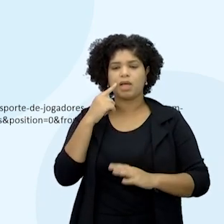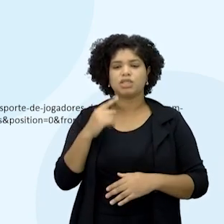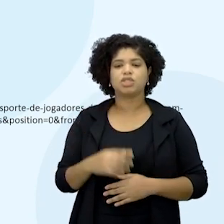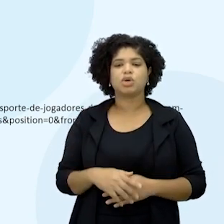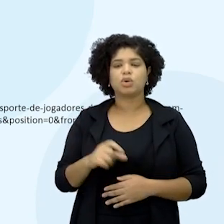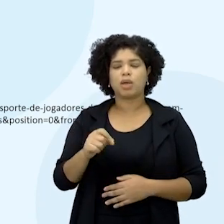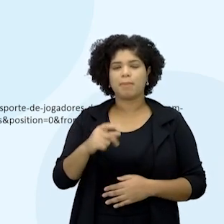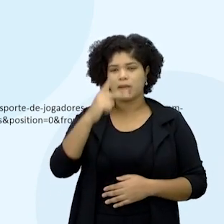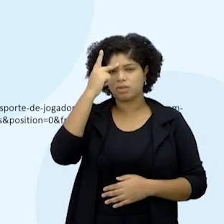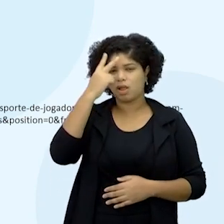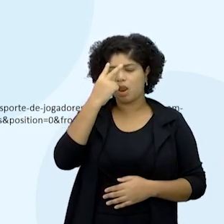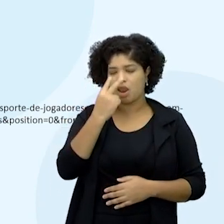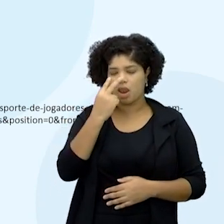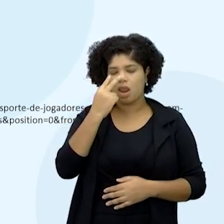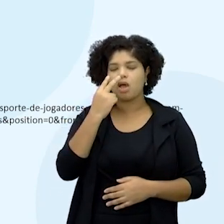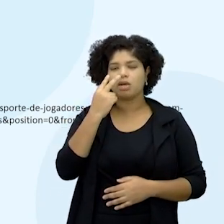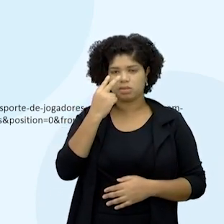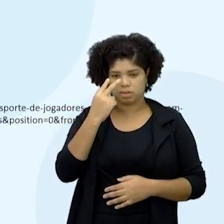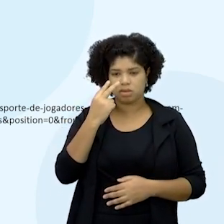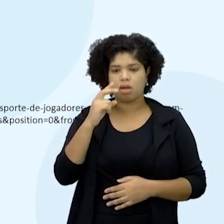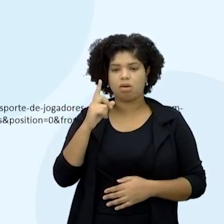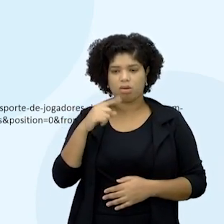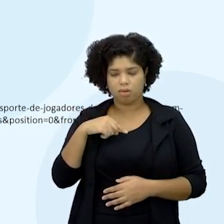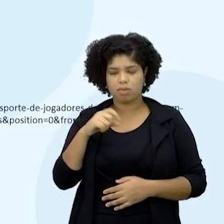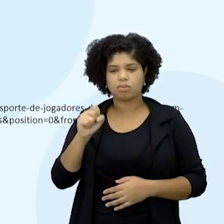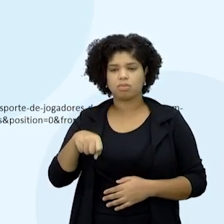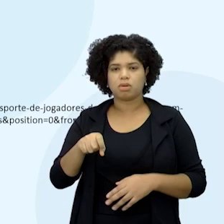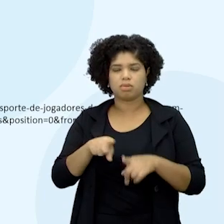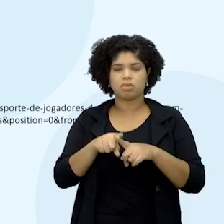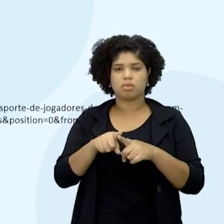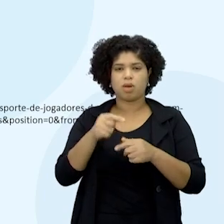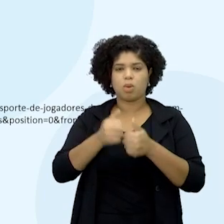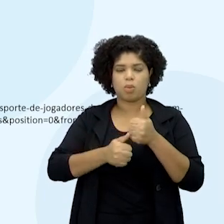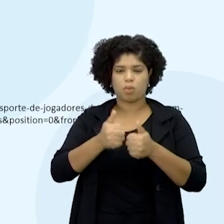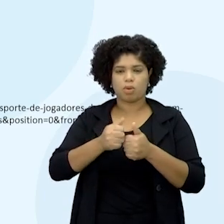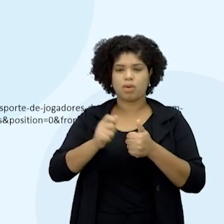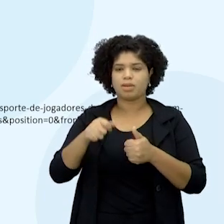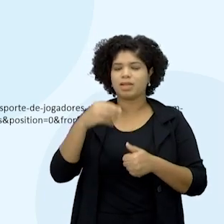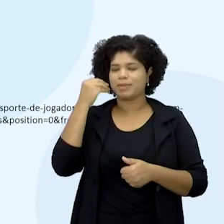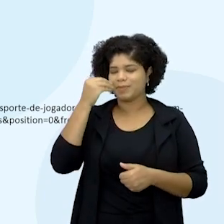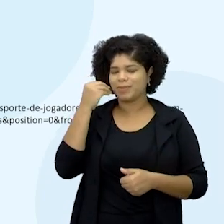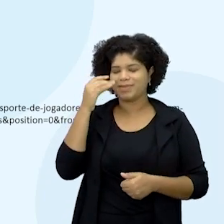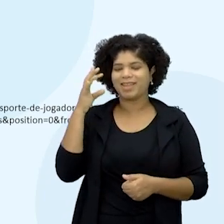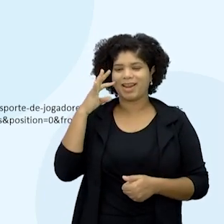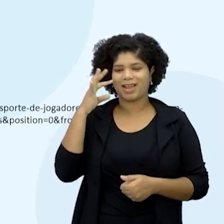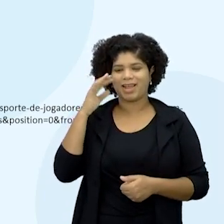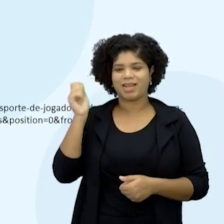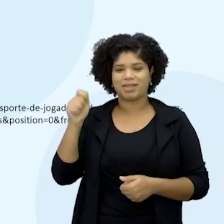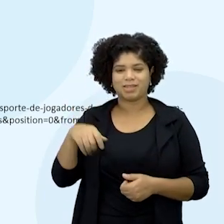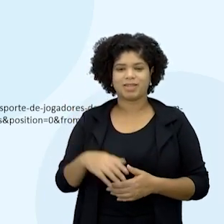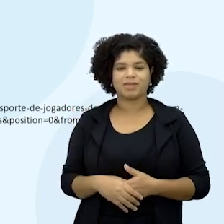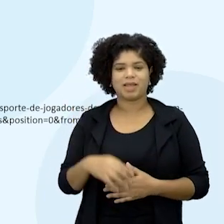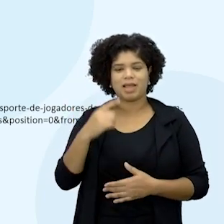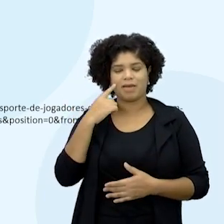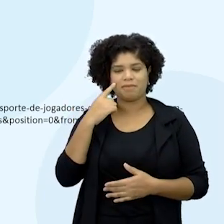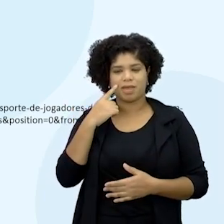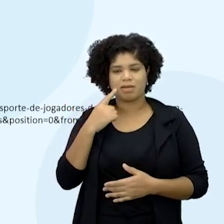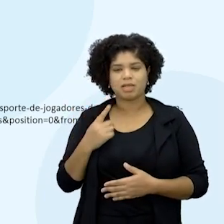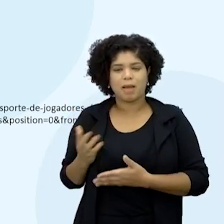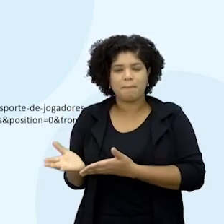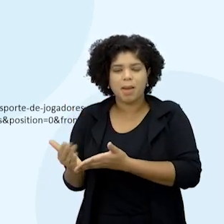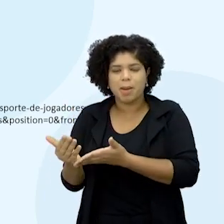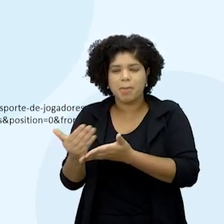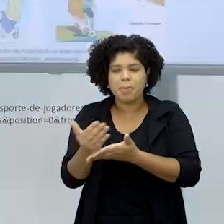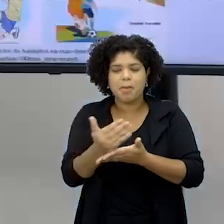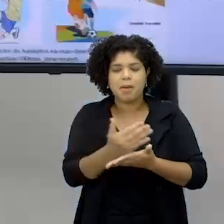né? Futebol para cegos, que nós também poderemos experimentar, vai ser muito bacana. Então, fazer o